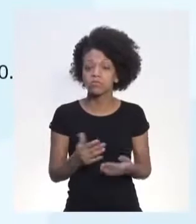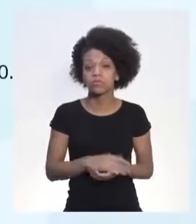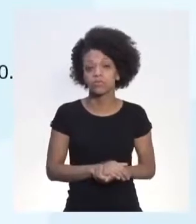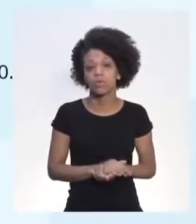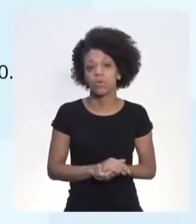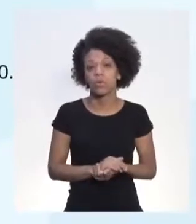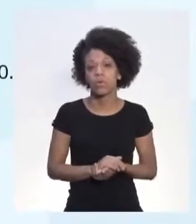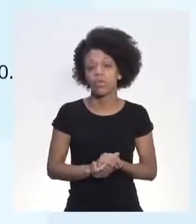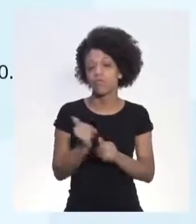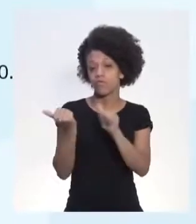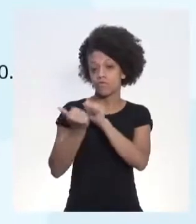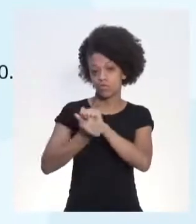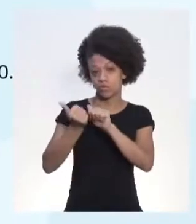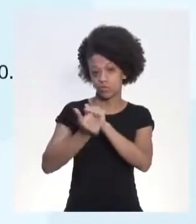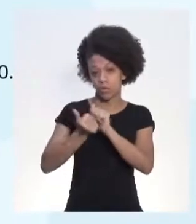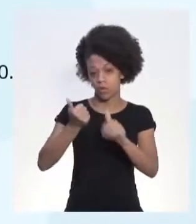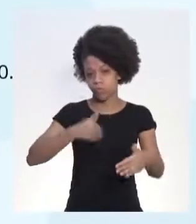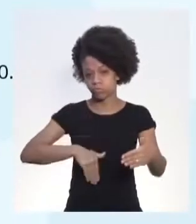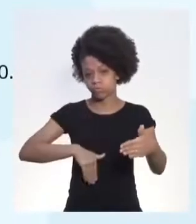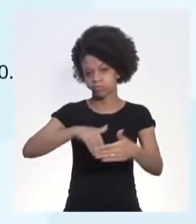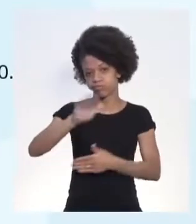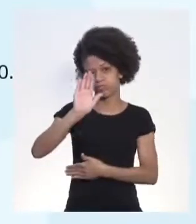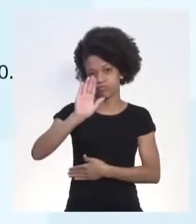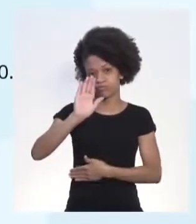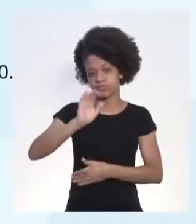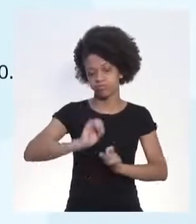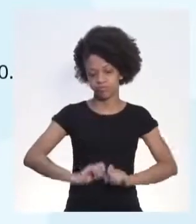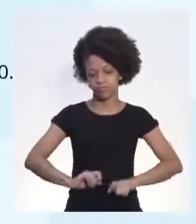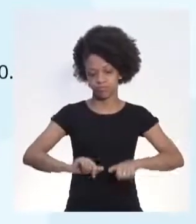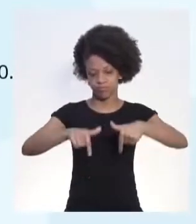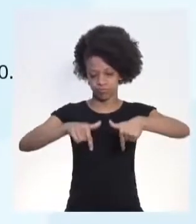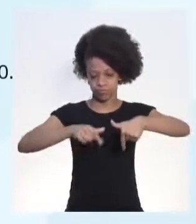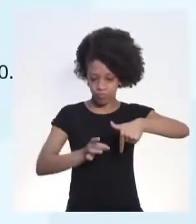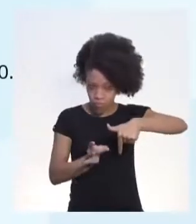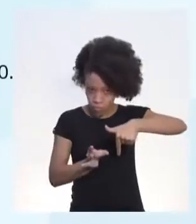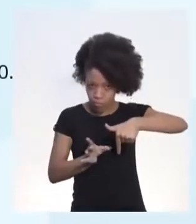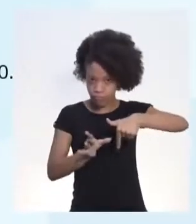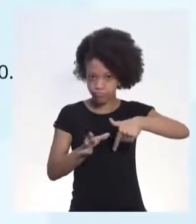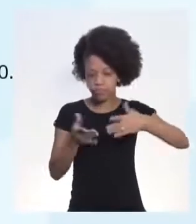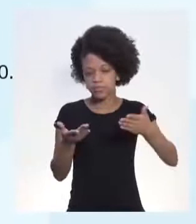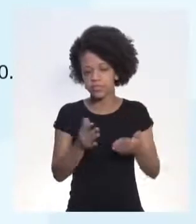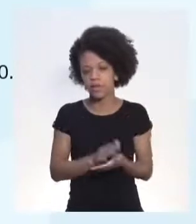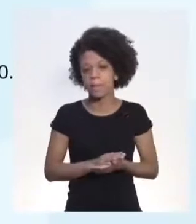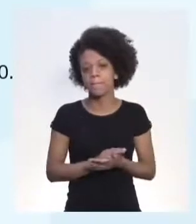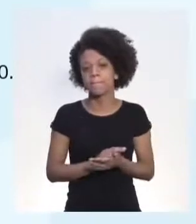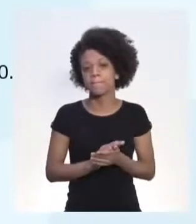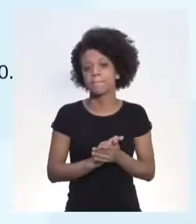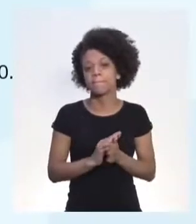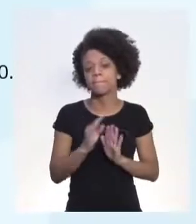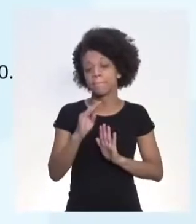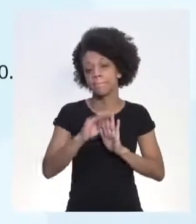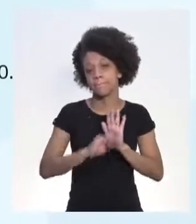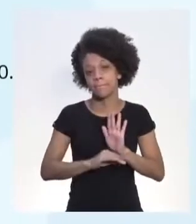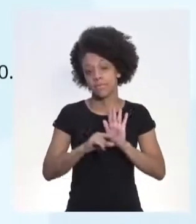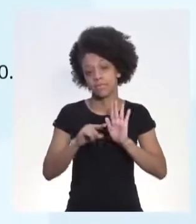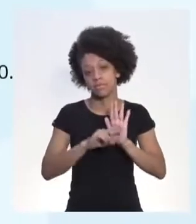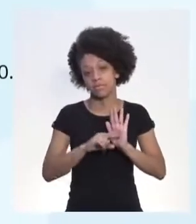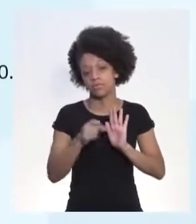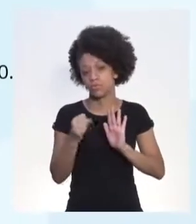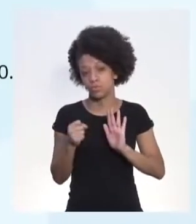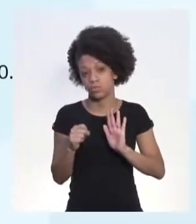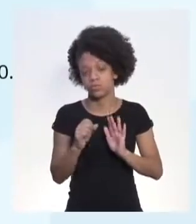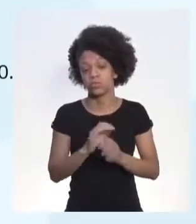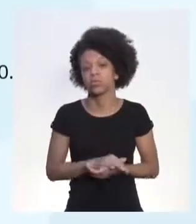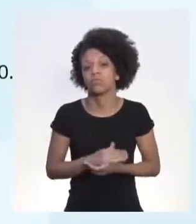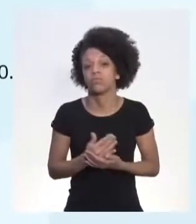gols de um time pode ser menos 8 gols. Ou seja, sofreu mais gols do que marcou